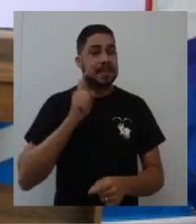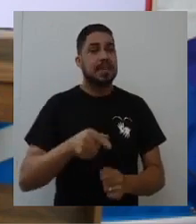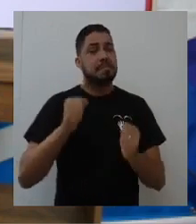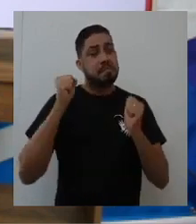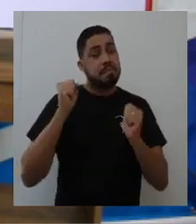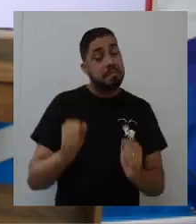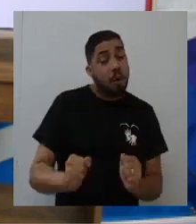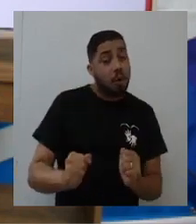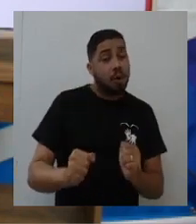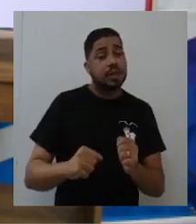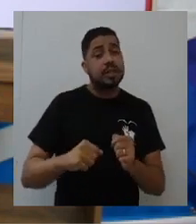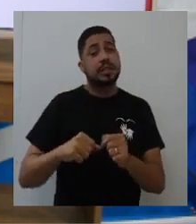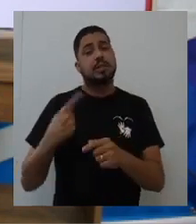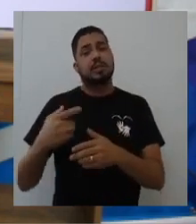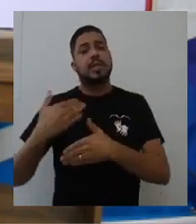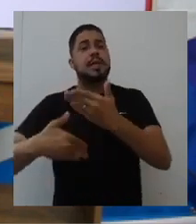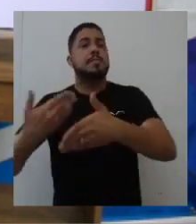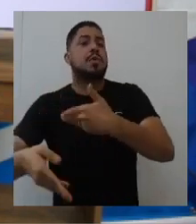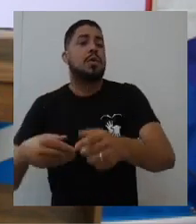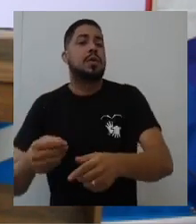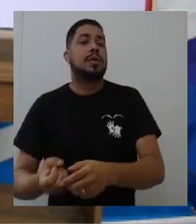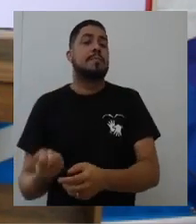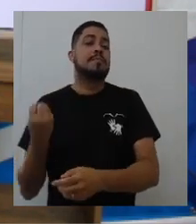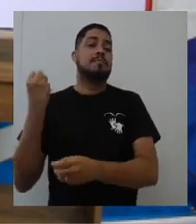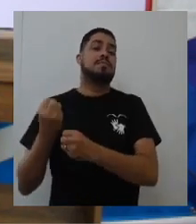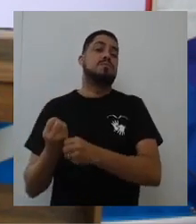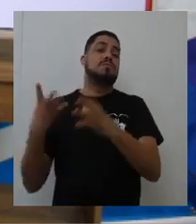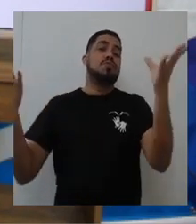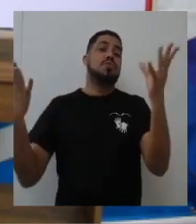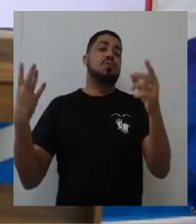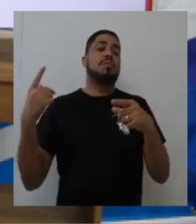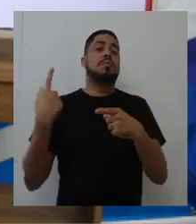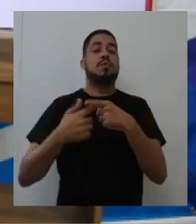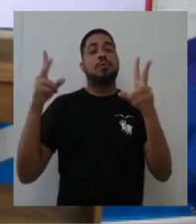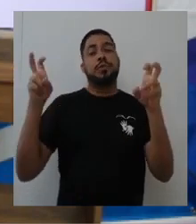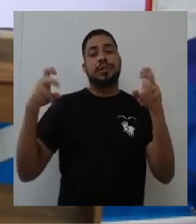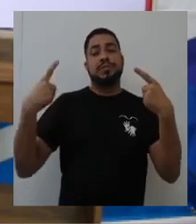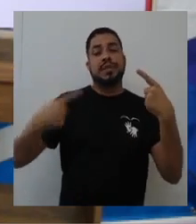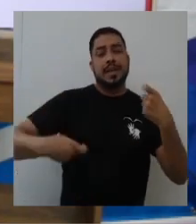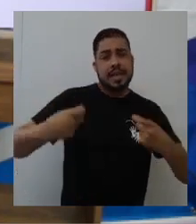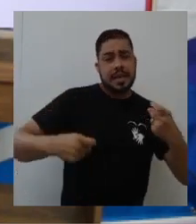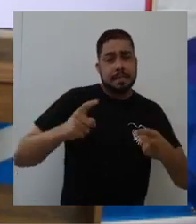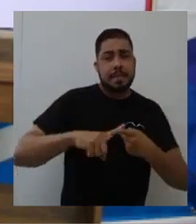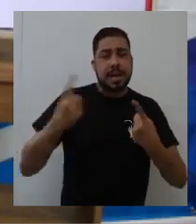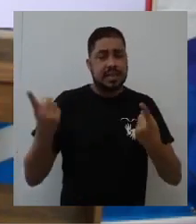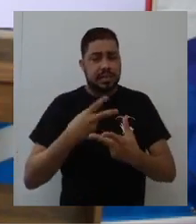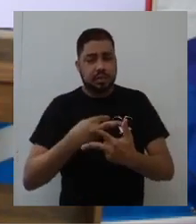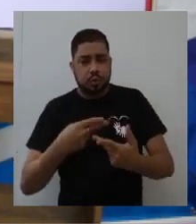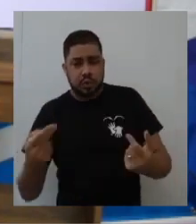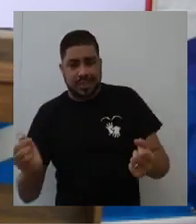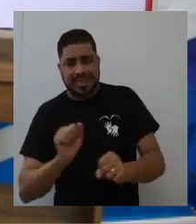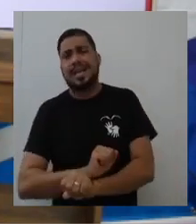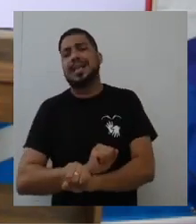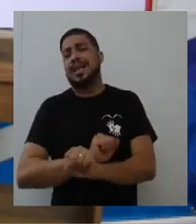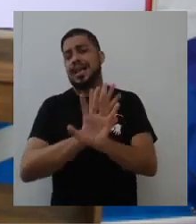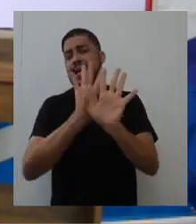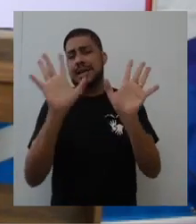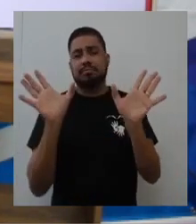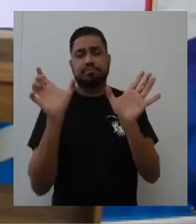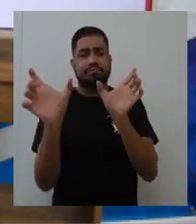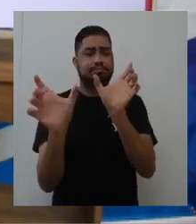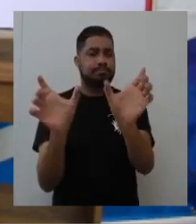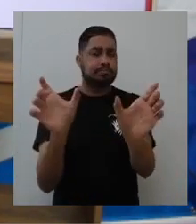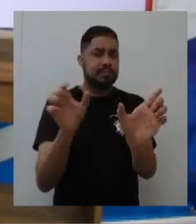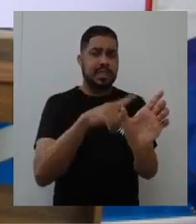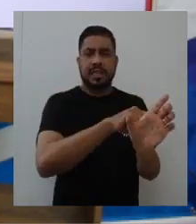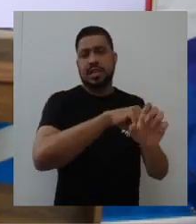ser a consequência de uma explosão por causa da guerra. Mas os elementos, eles estão bem claros lá colocados. São os